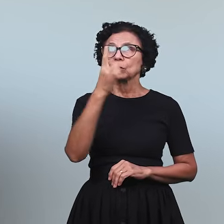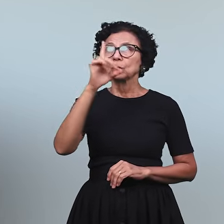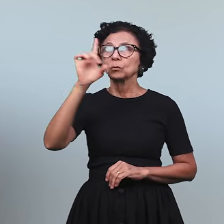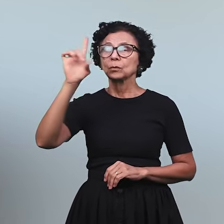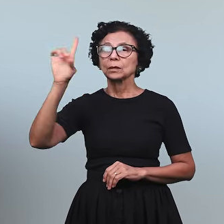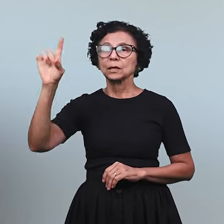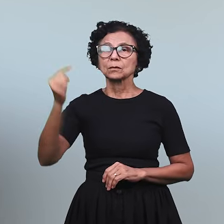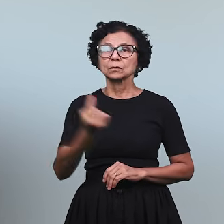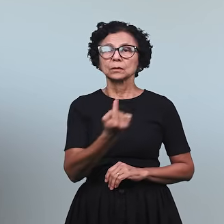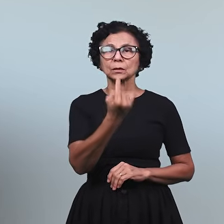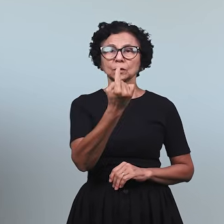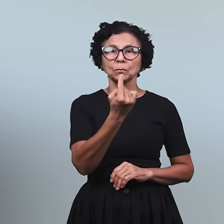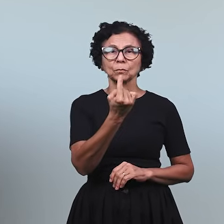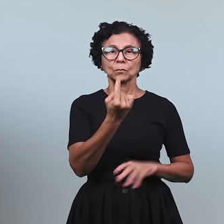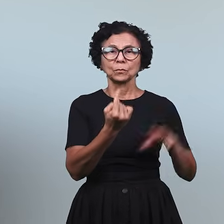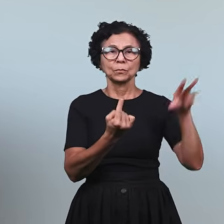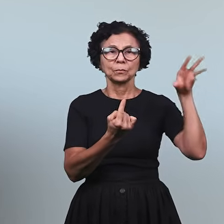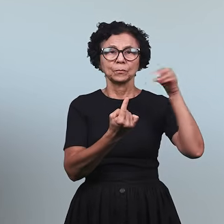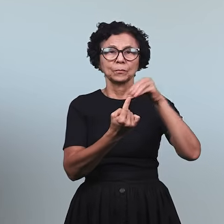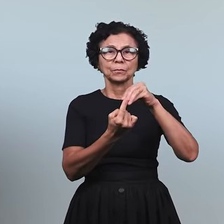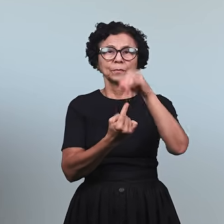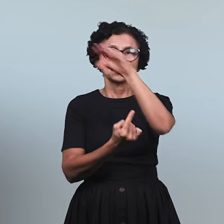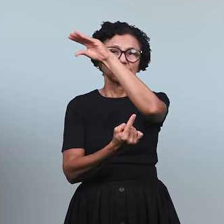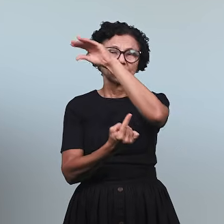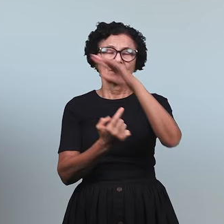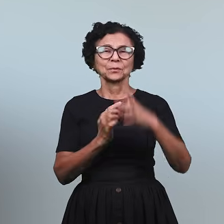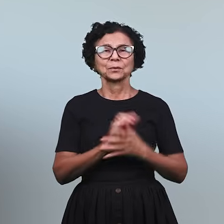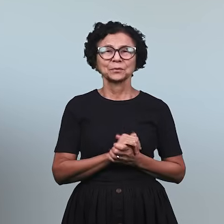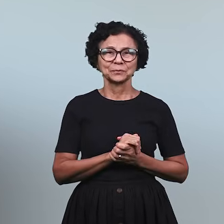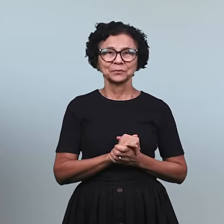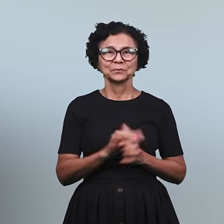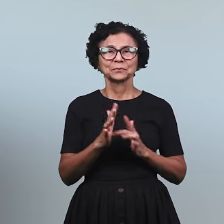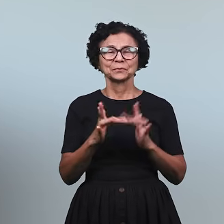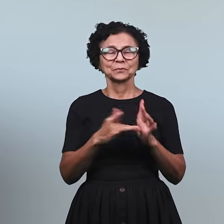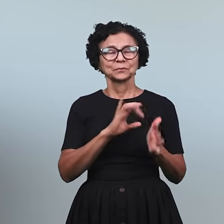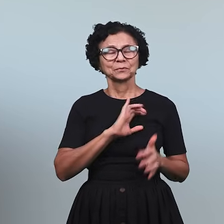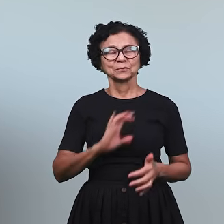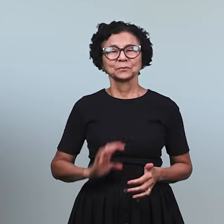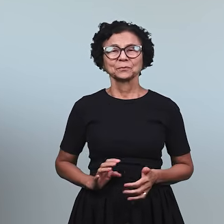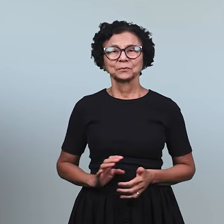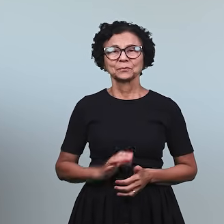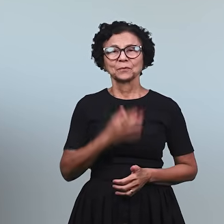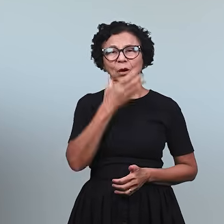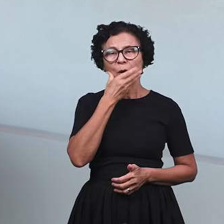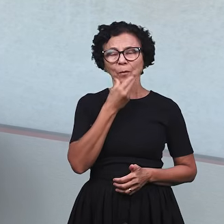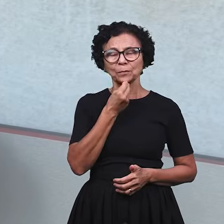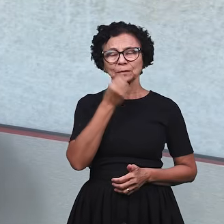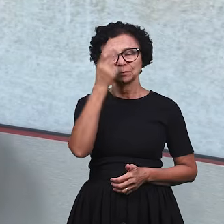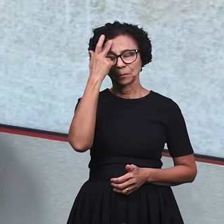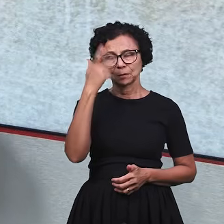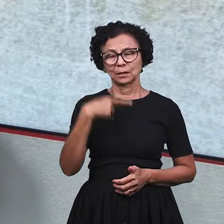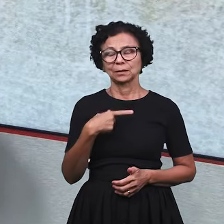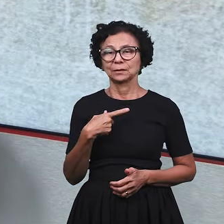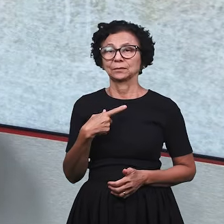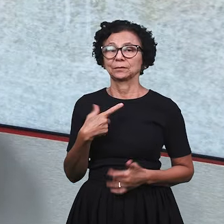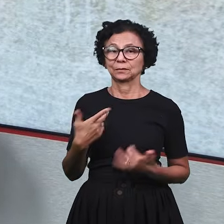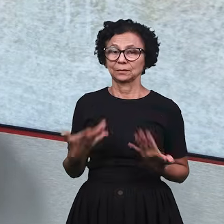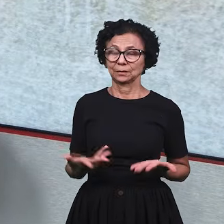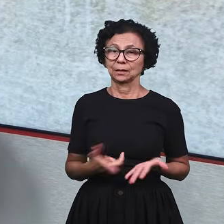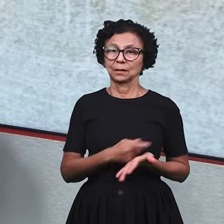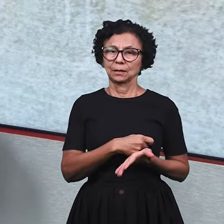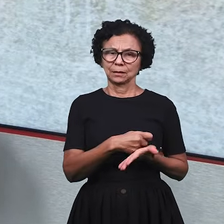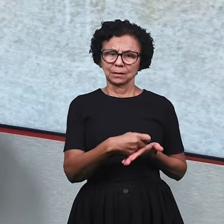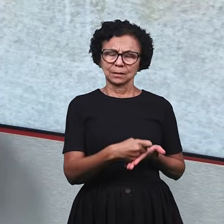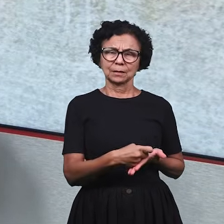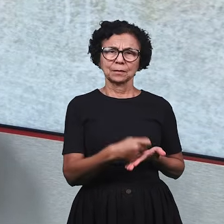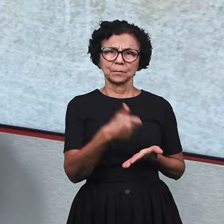só mediador entre Deus e os homens, Jesus Cristo, homem. Paulo faz essa afirmação escrevendo